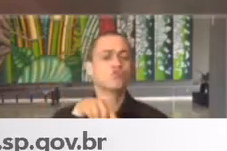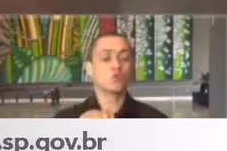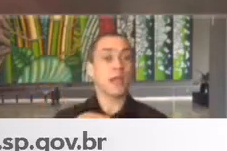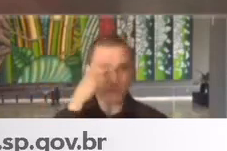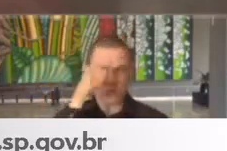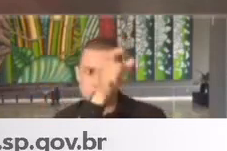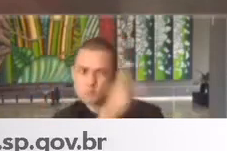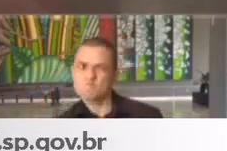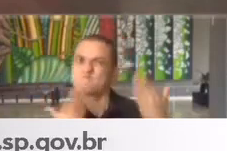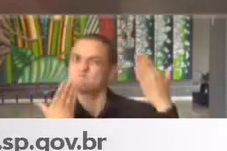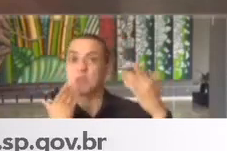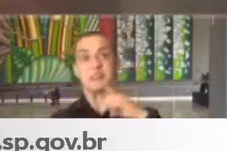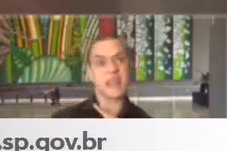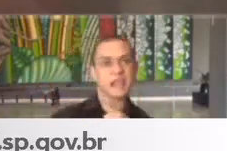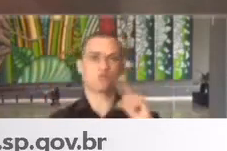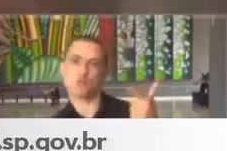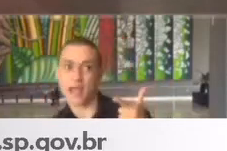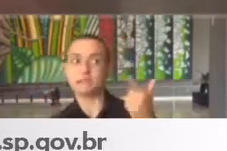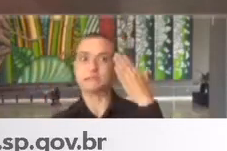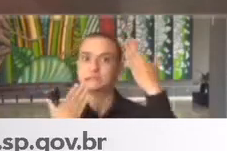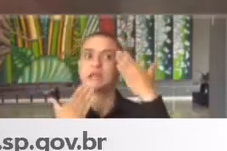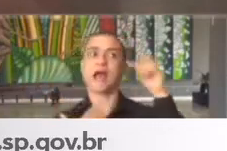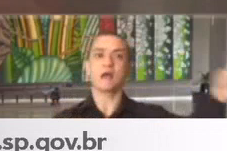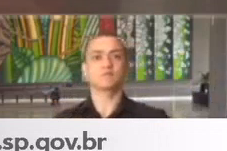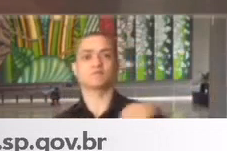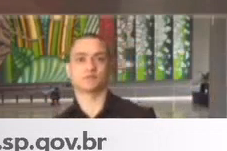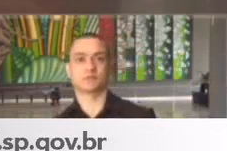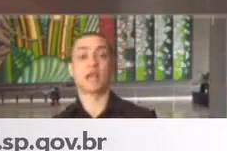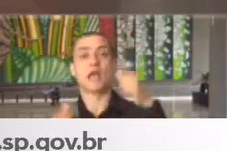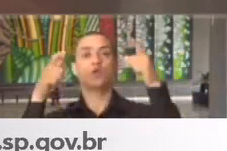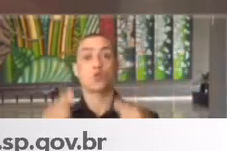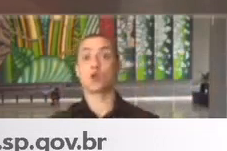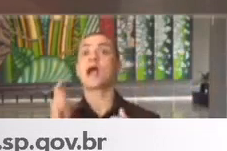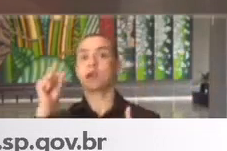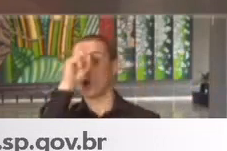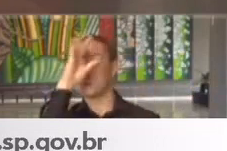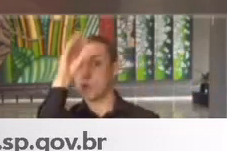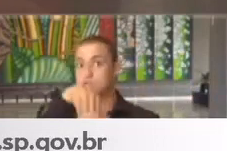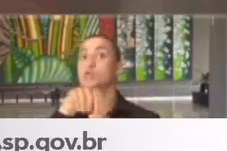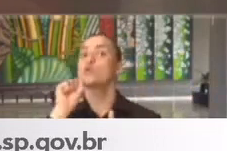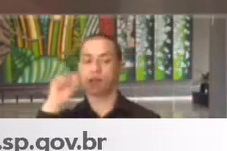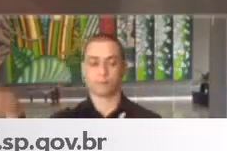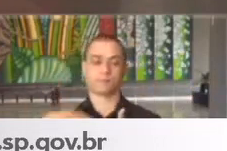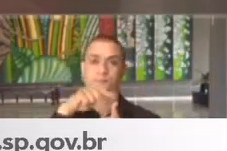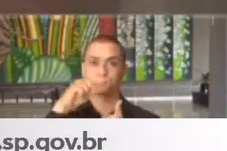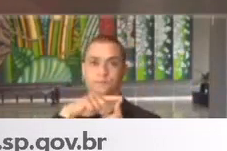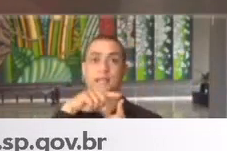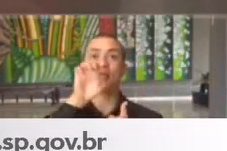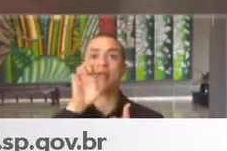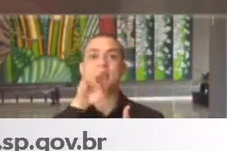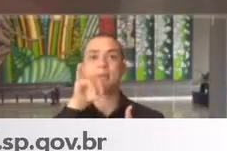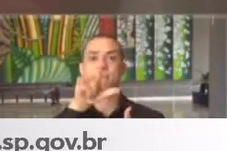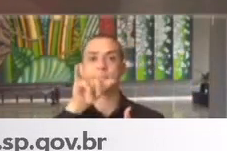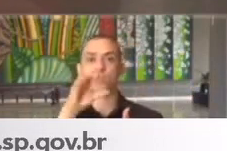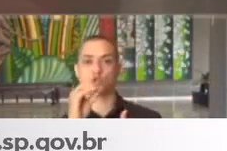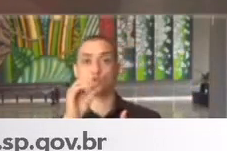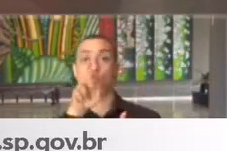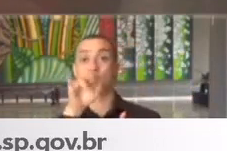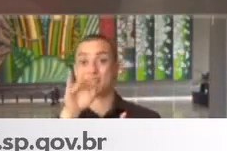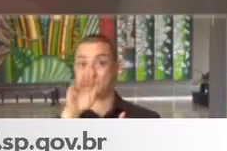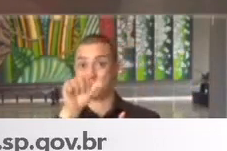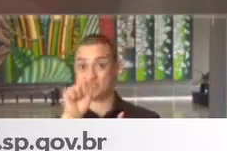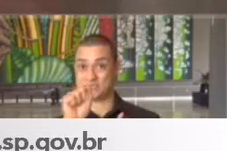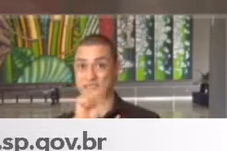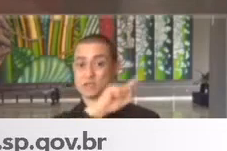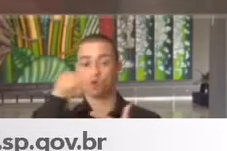do Covid-19. Os centros ficarão alojados nos seguintes hospitais: Instituto Emílio Ribas, Hospital